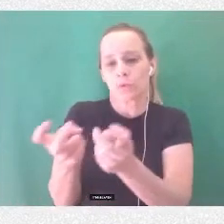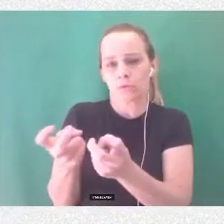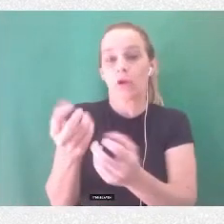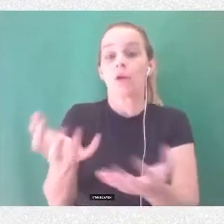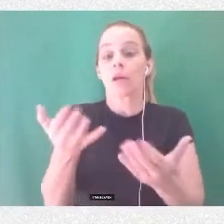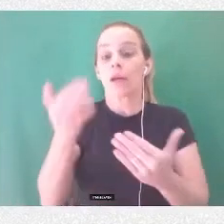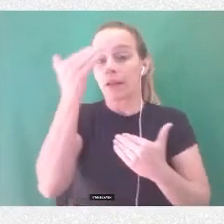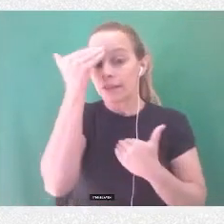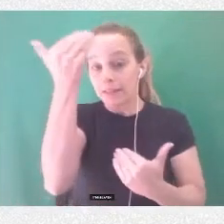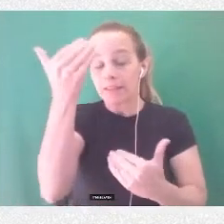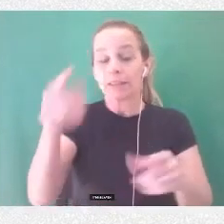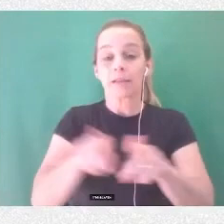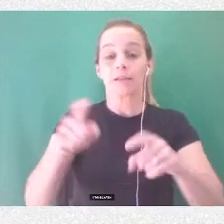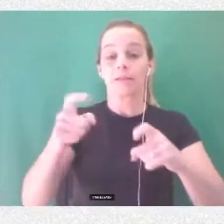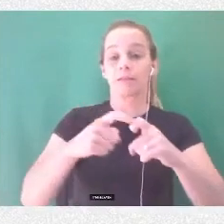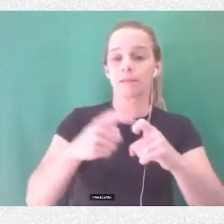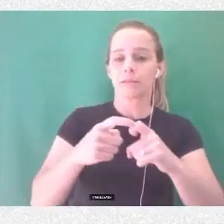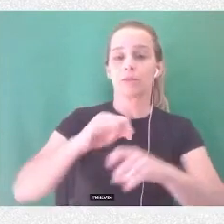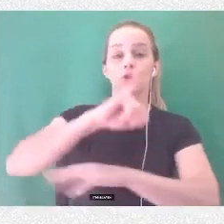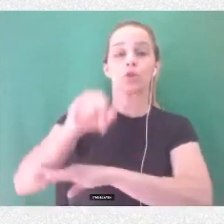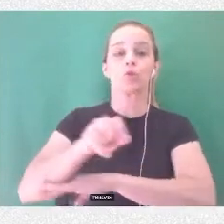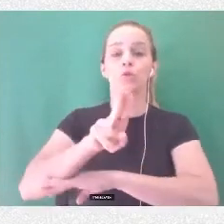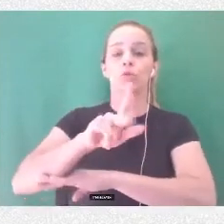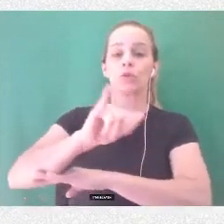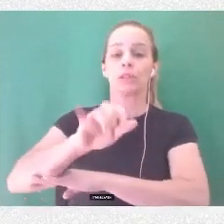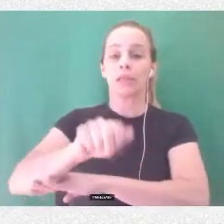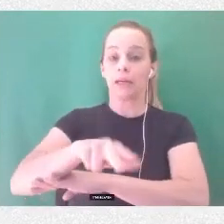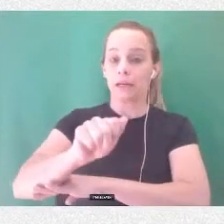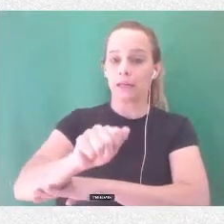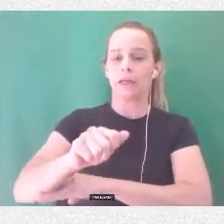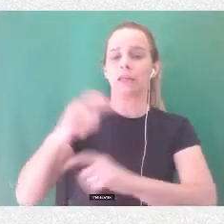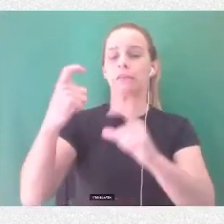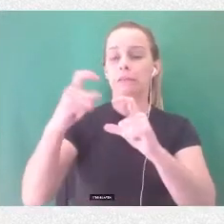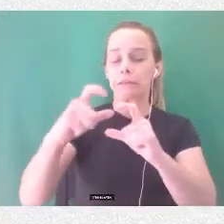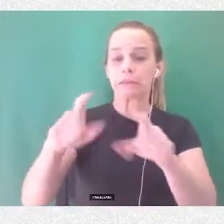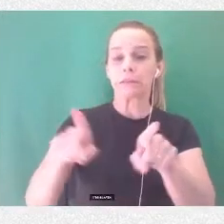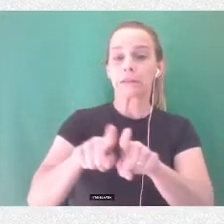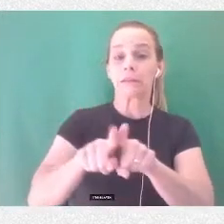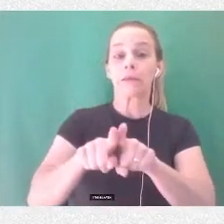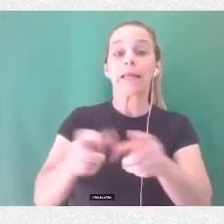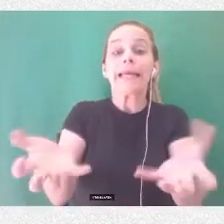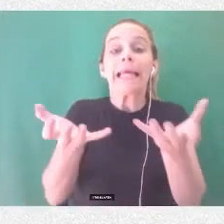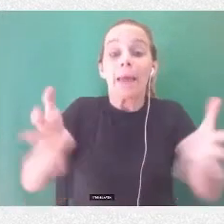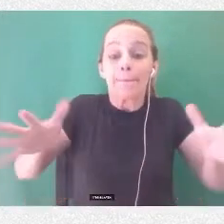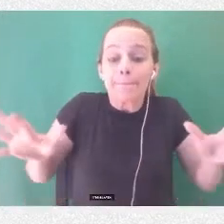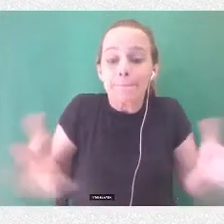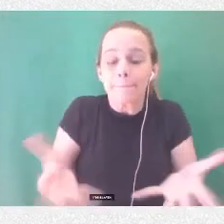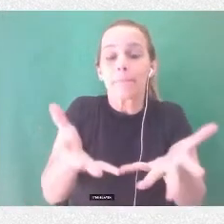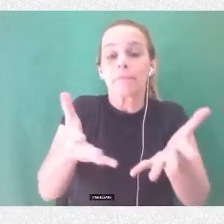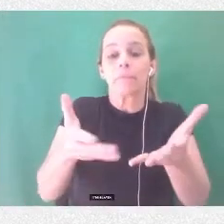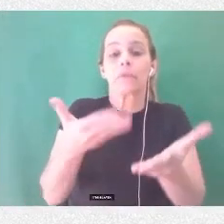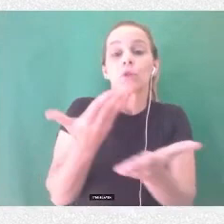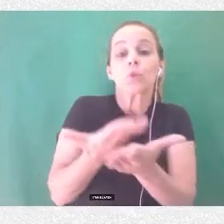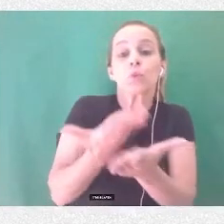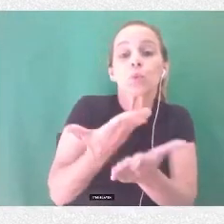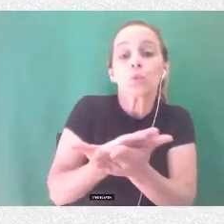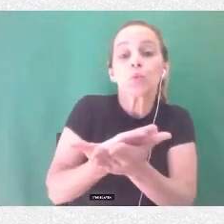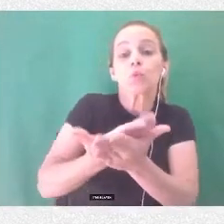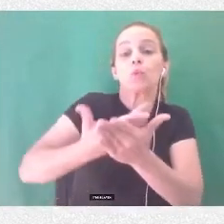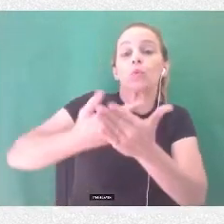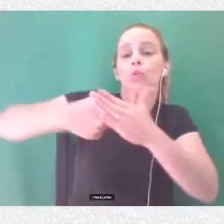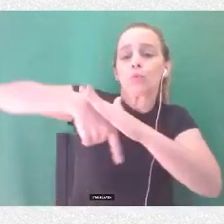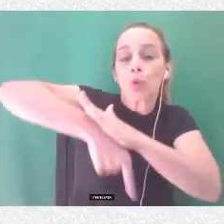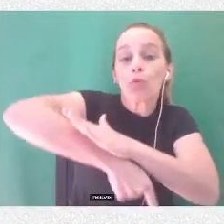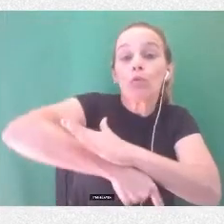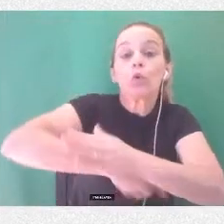doutora Juliana, a Pfizer, por querer promover estudos tão profundos de como se comporta